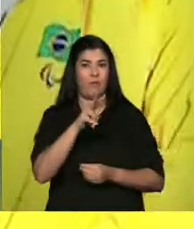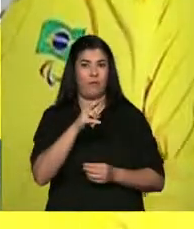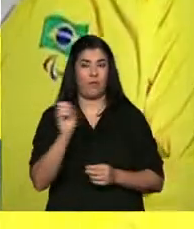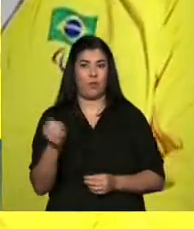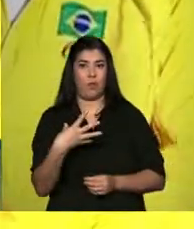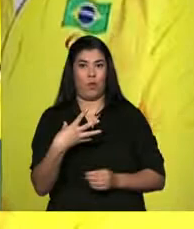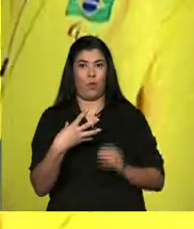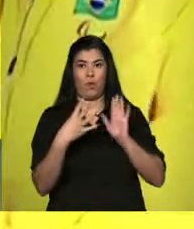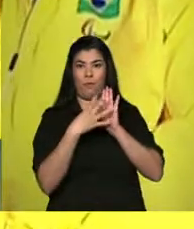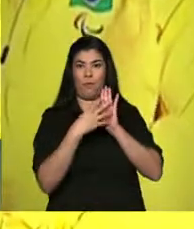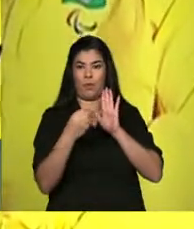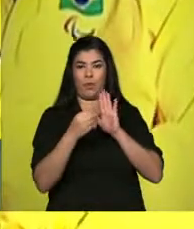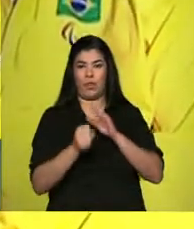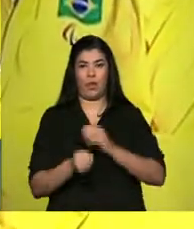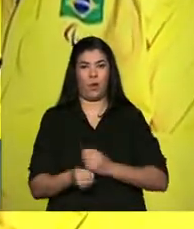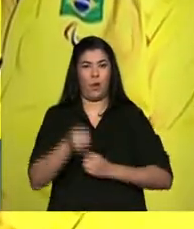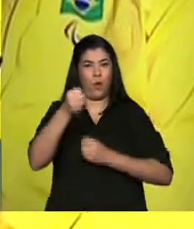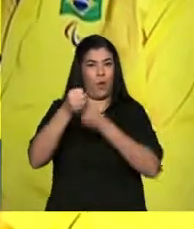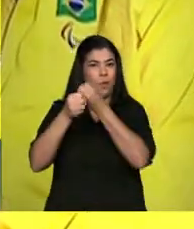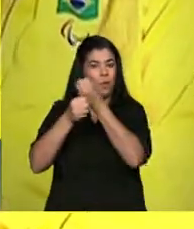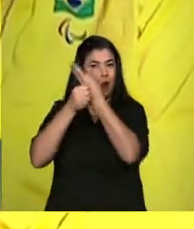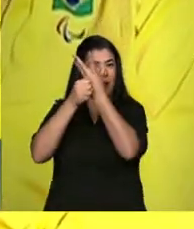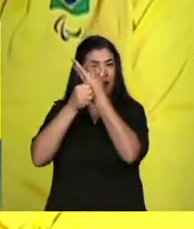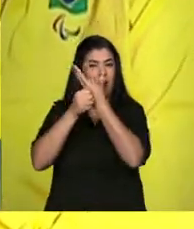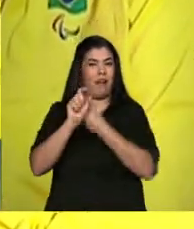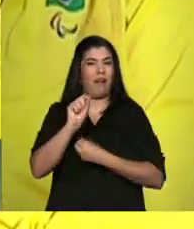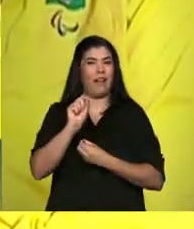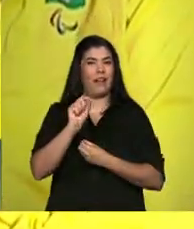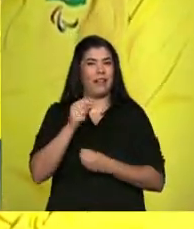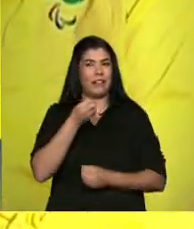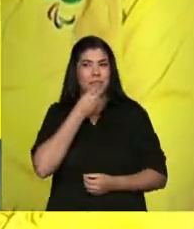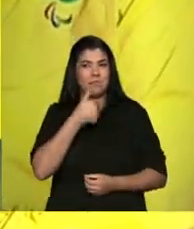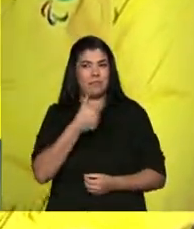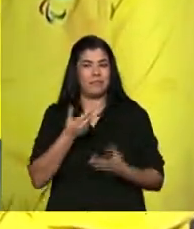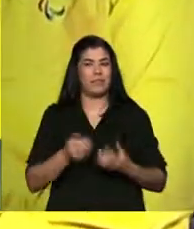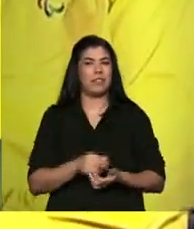que vai ser lançado hoje? Bom, essa tocha hoje aqui